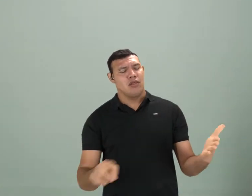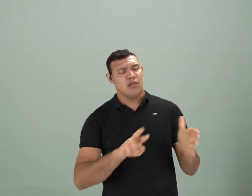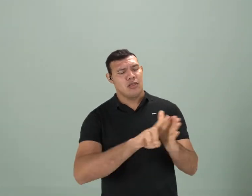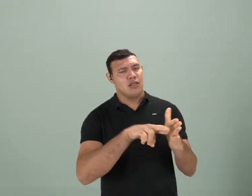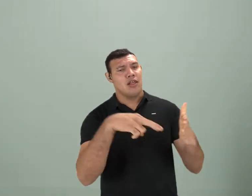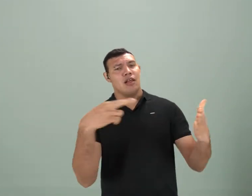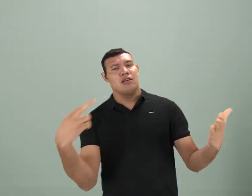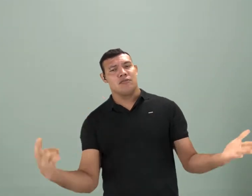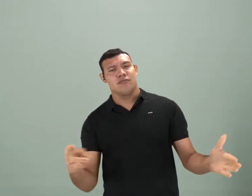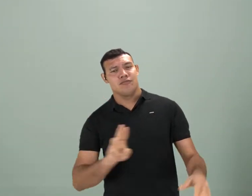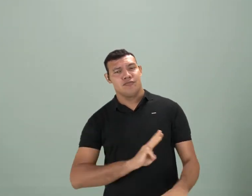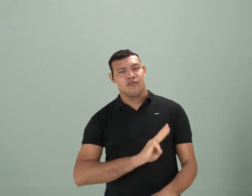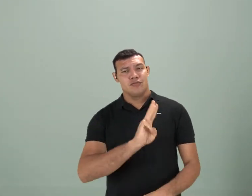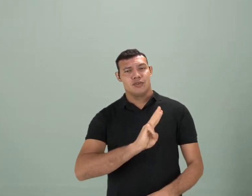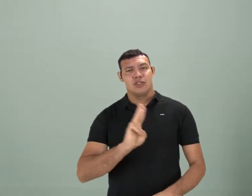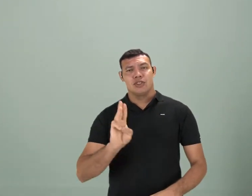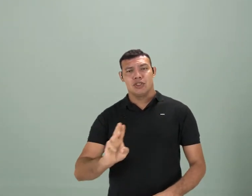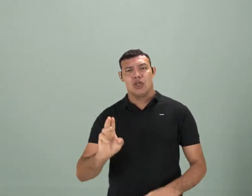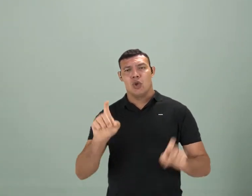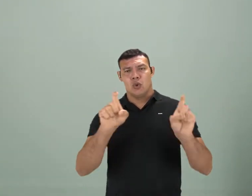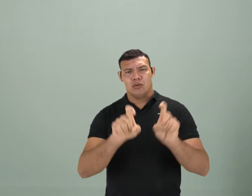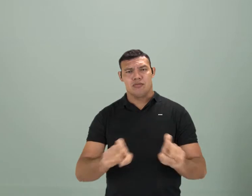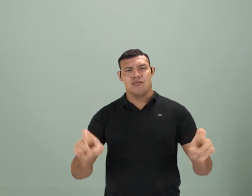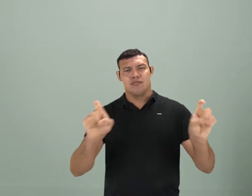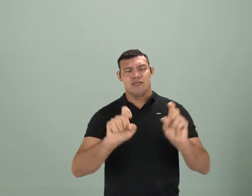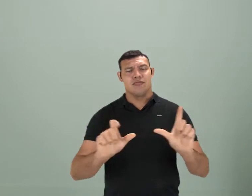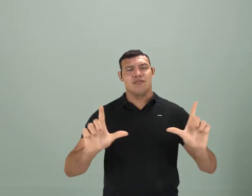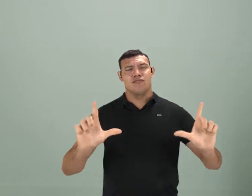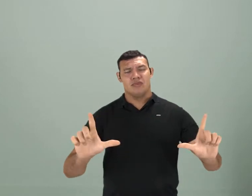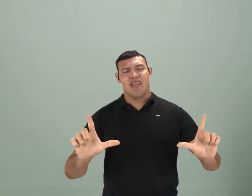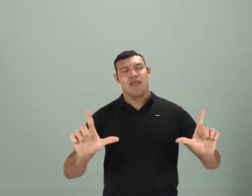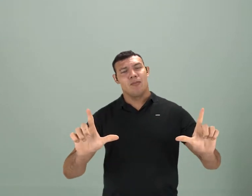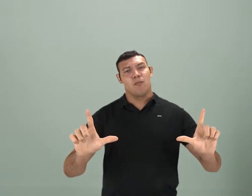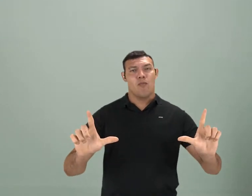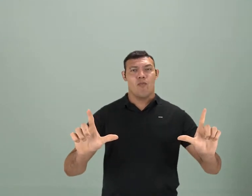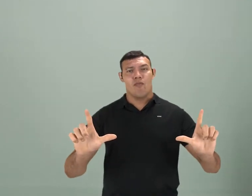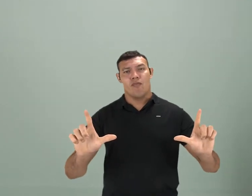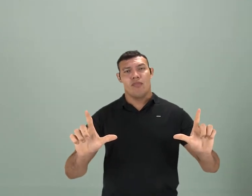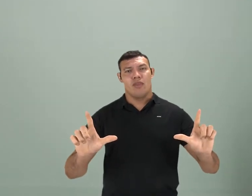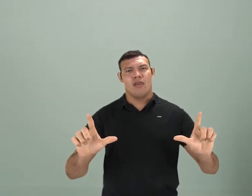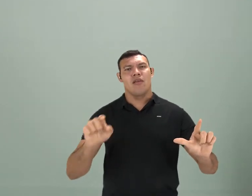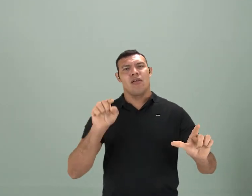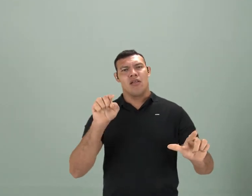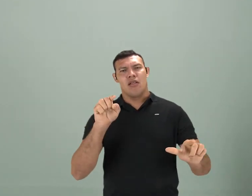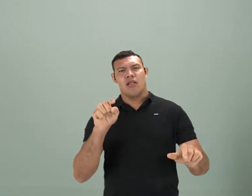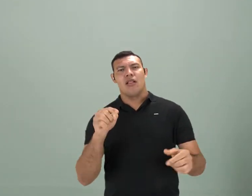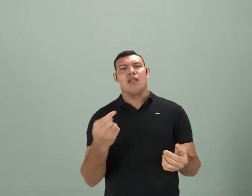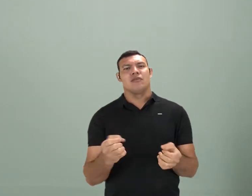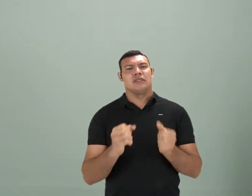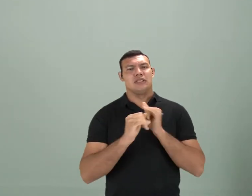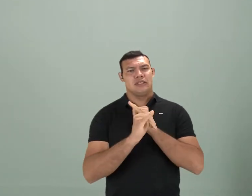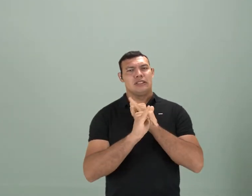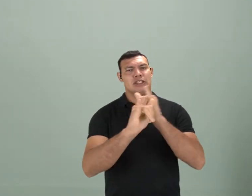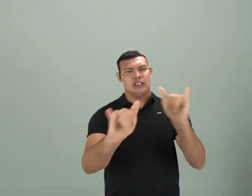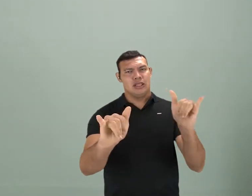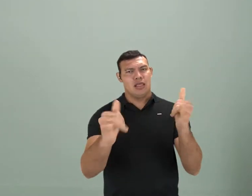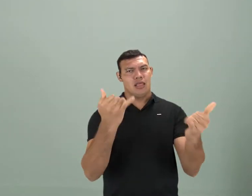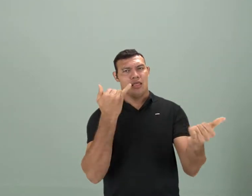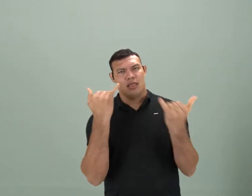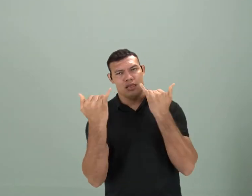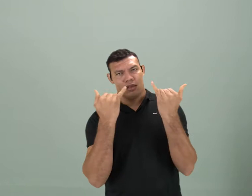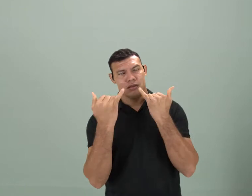sites, que trabalhem informações que tenham bem claro o que, como,